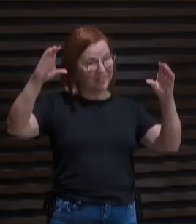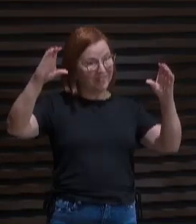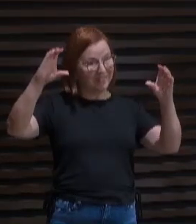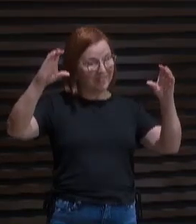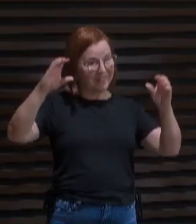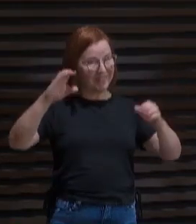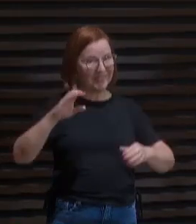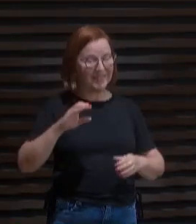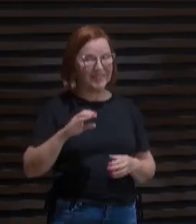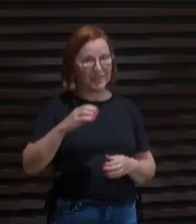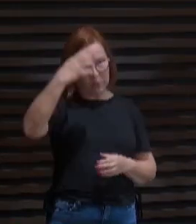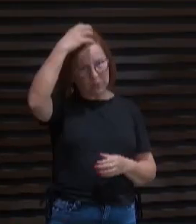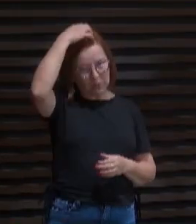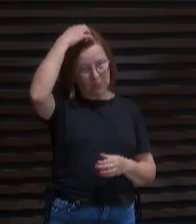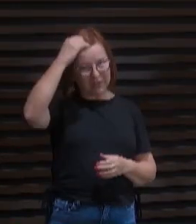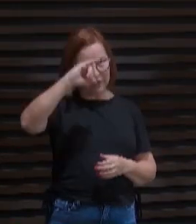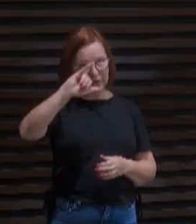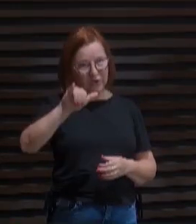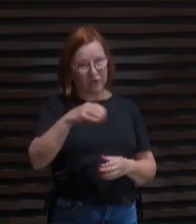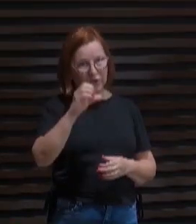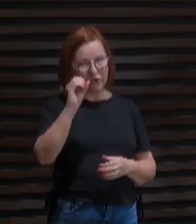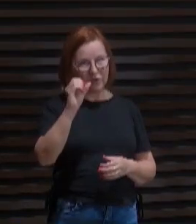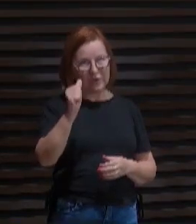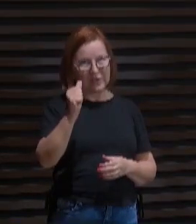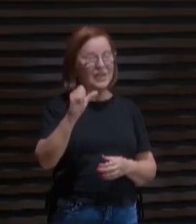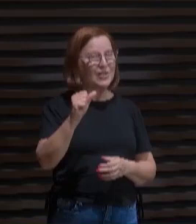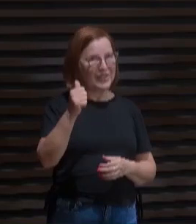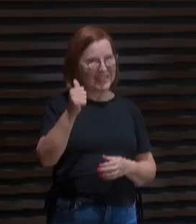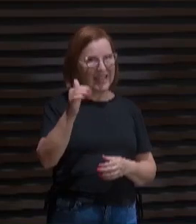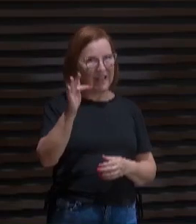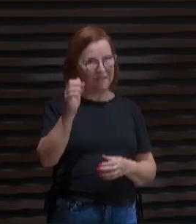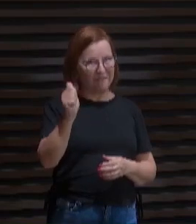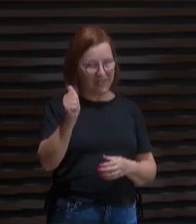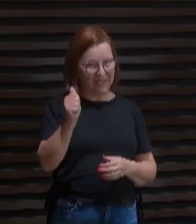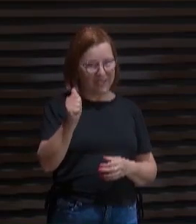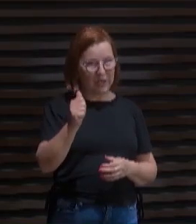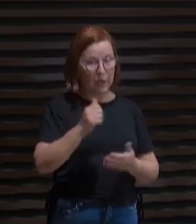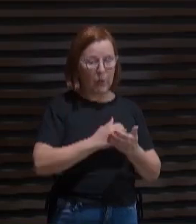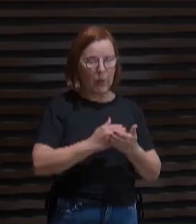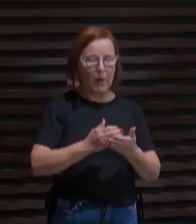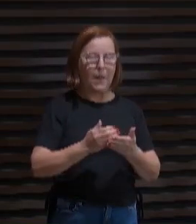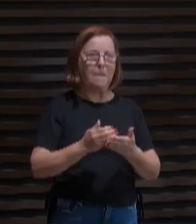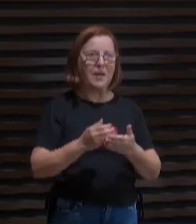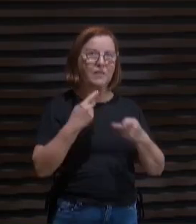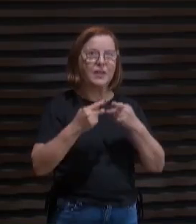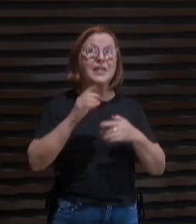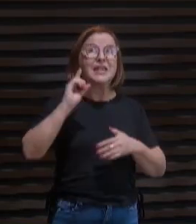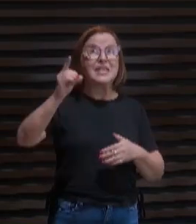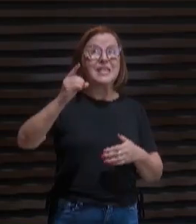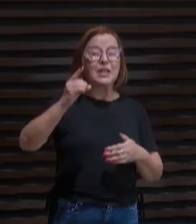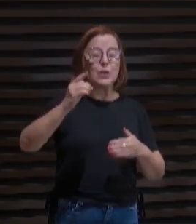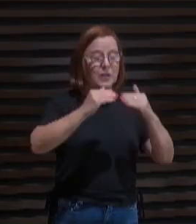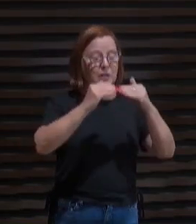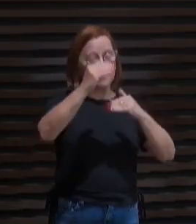Josafá começa a oração reconhecendo a soberania de Deus. Que Deus é soberano,